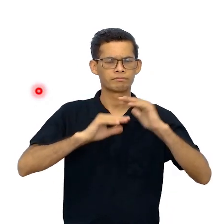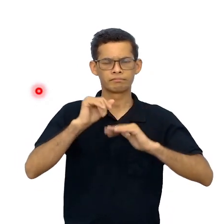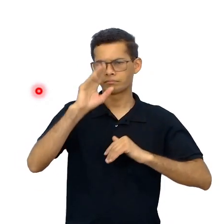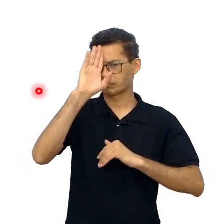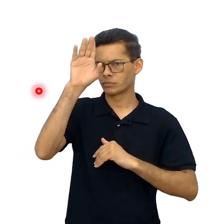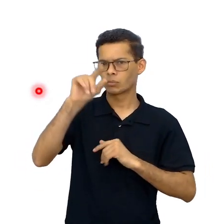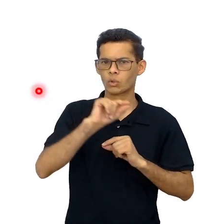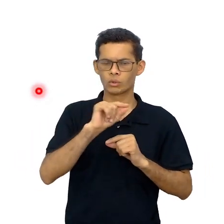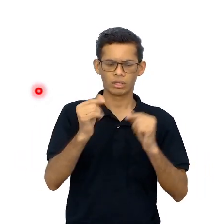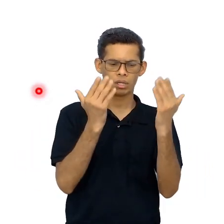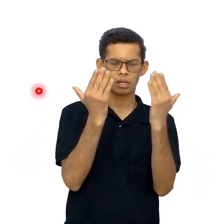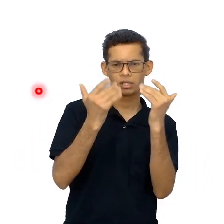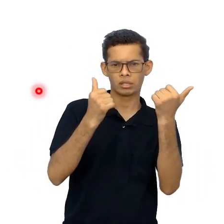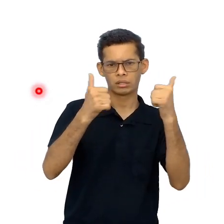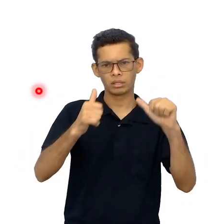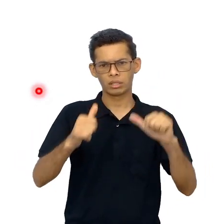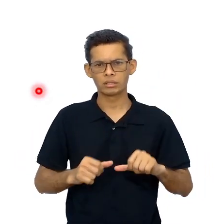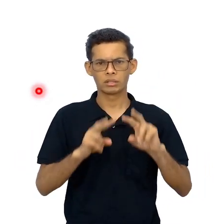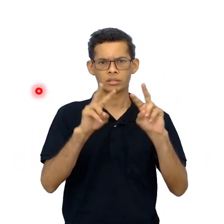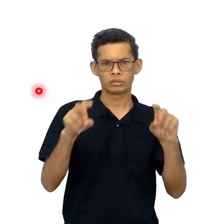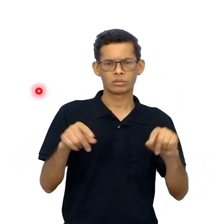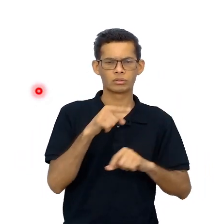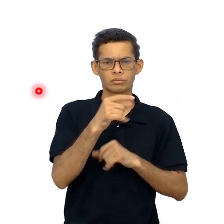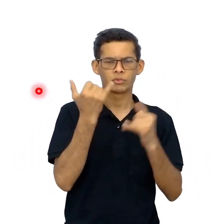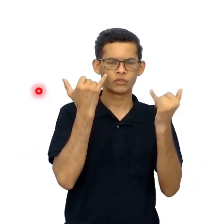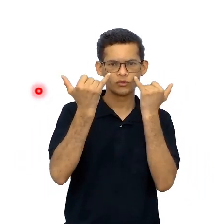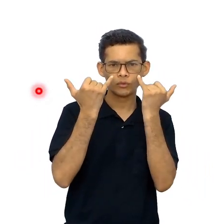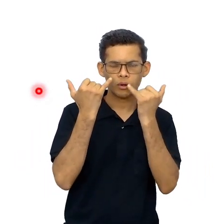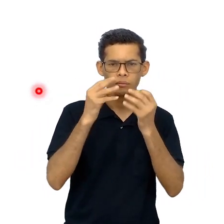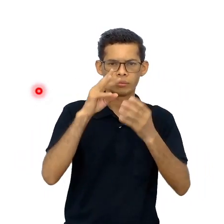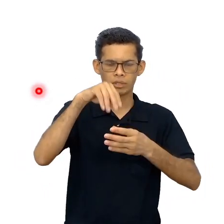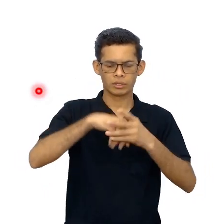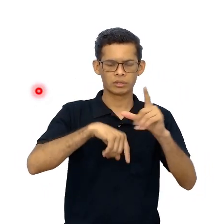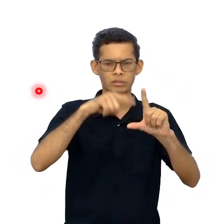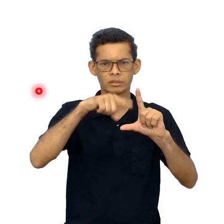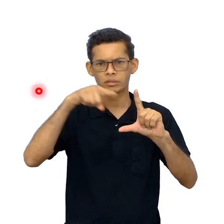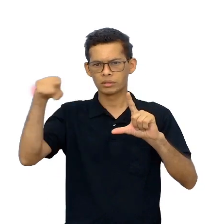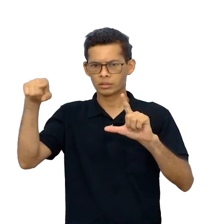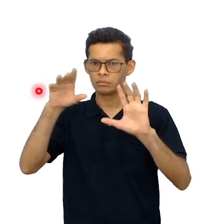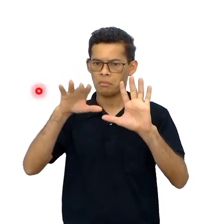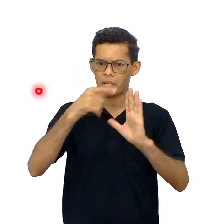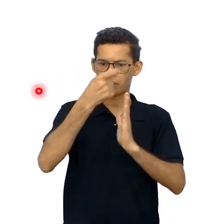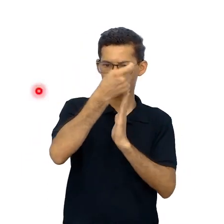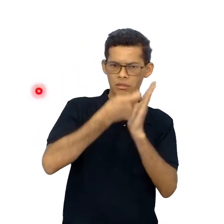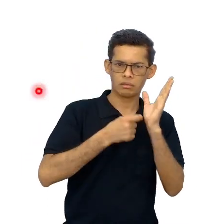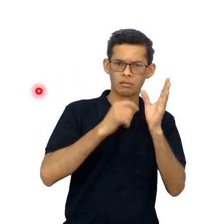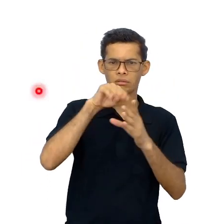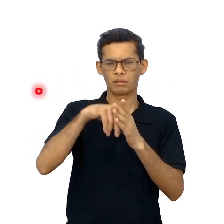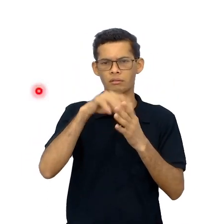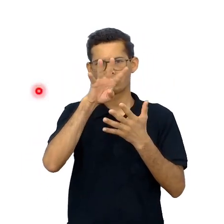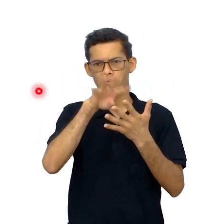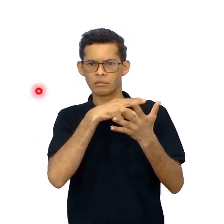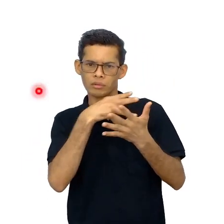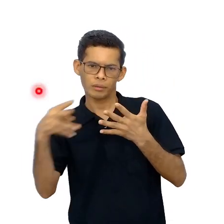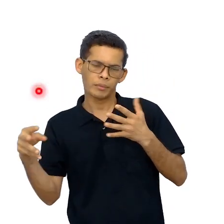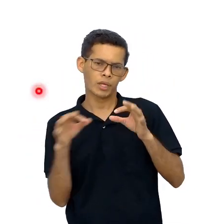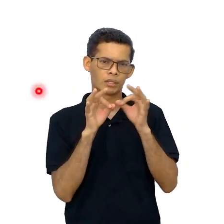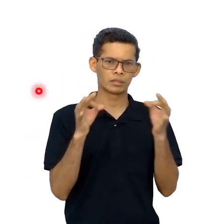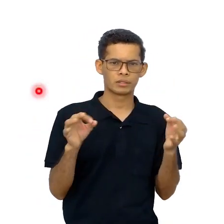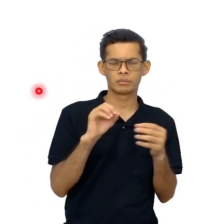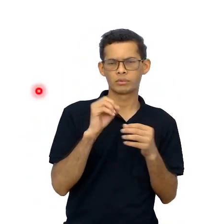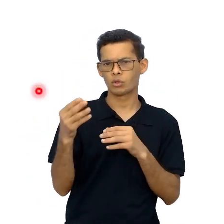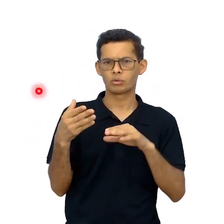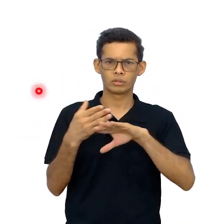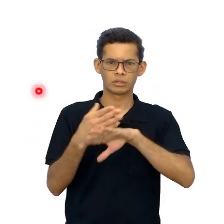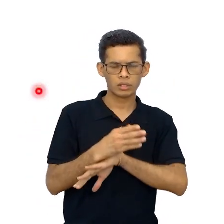analisar e interpretar dados estatísticos apresentados em textos, tabelas simples ou de dupla entrada